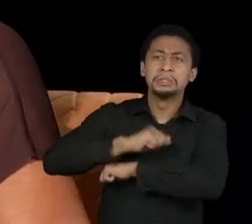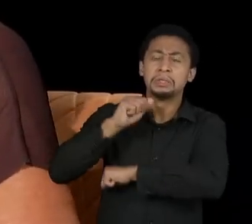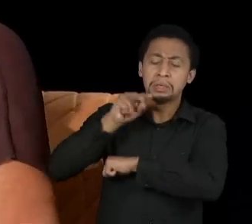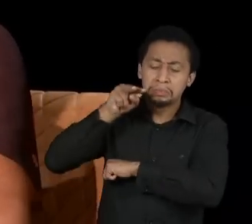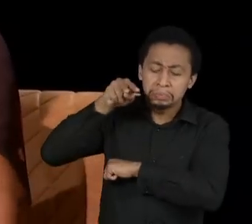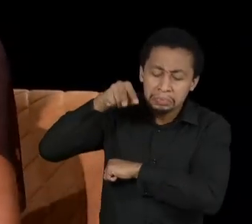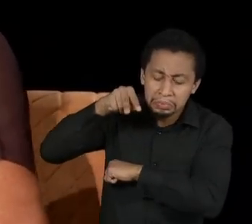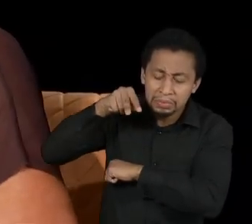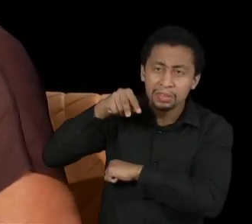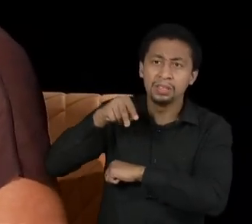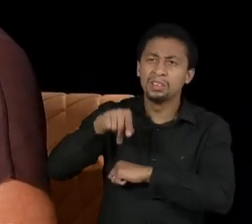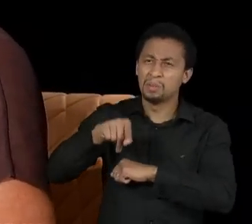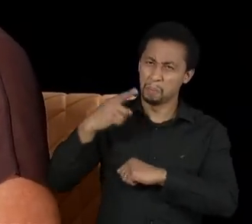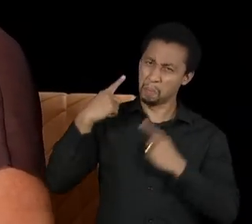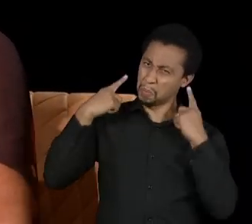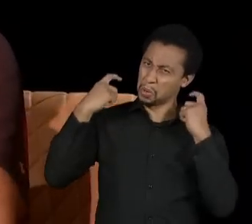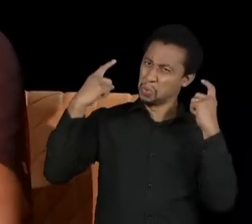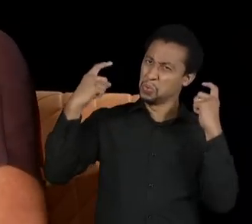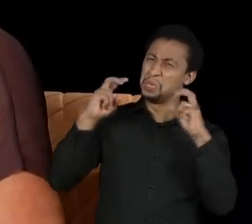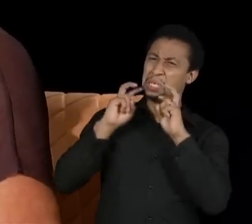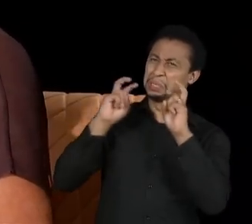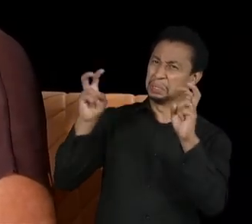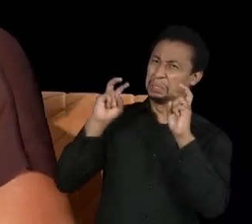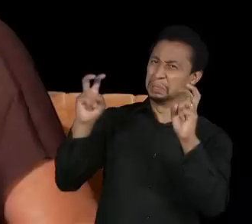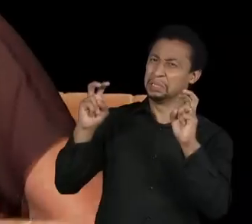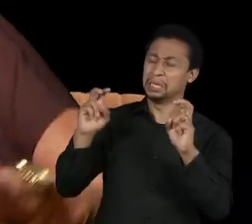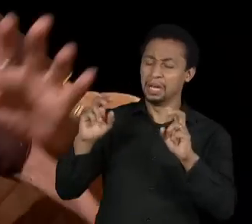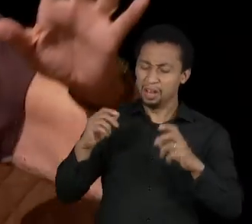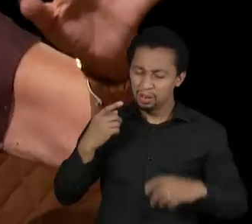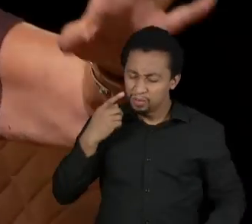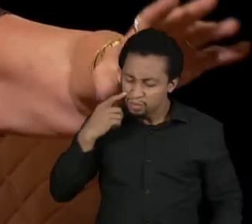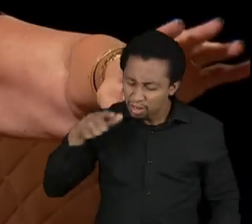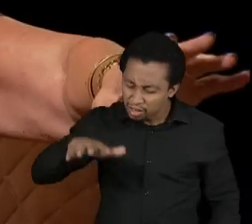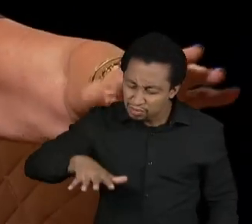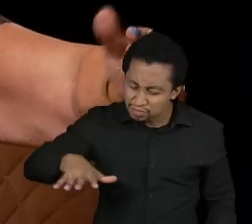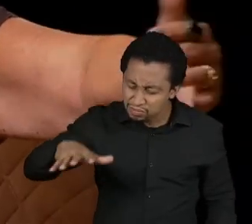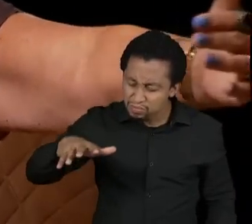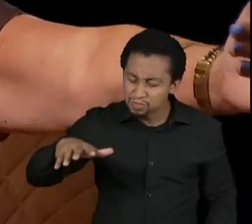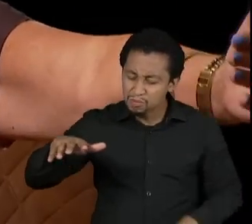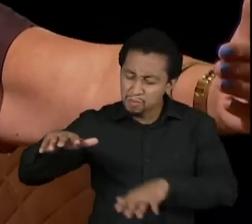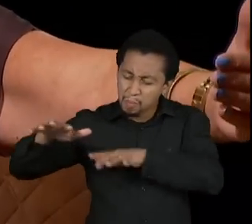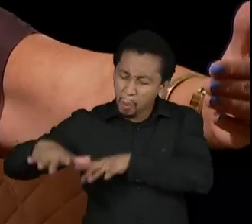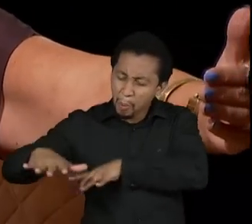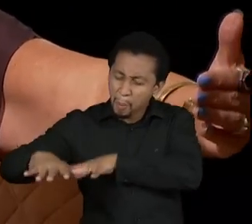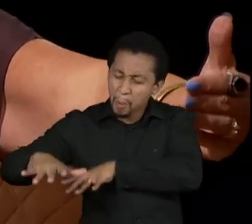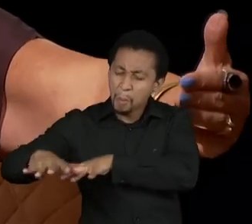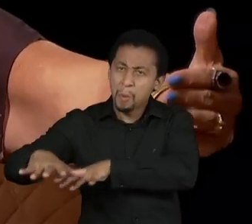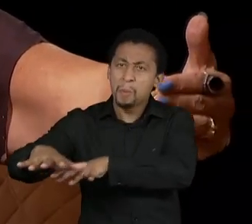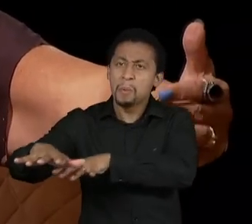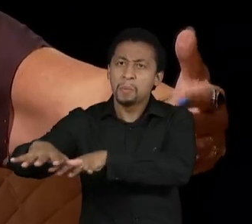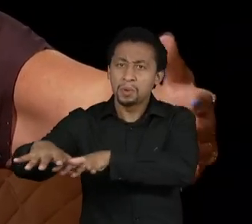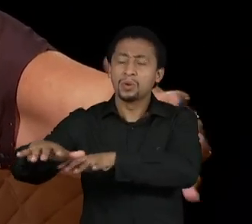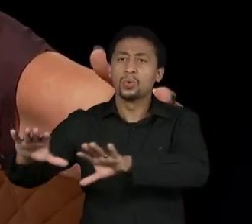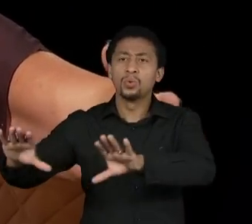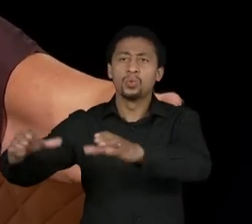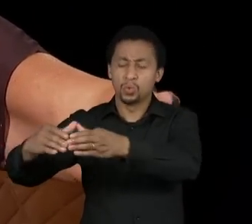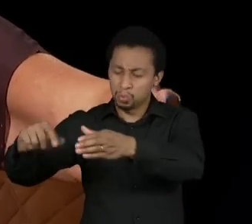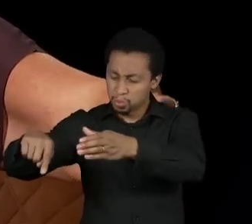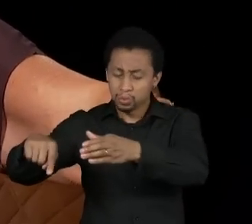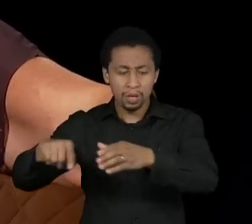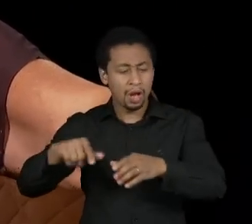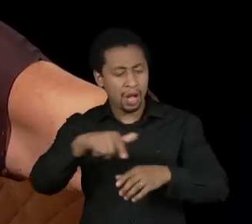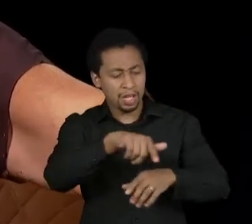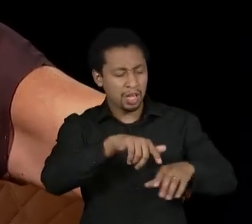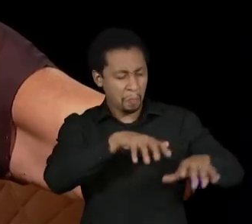os flics tudo ocupando a quadra de um lado e do outro lado subindo um grupo de umas